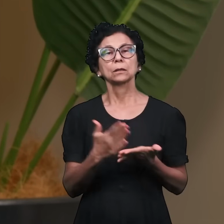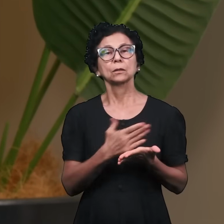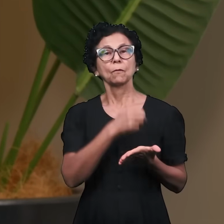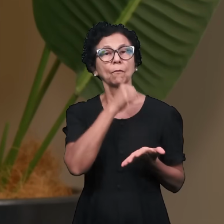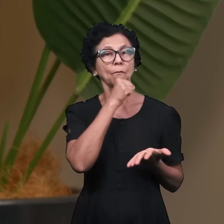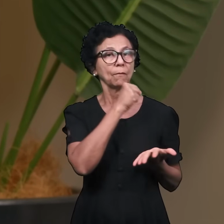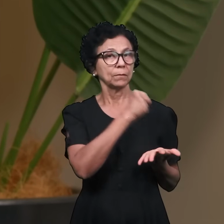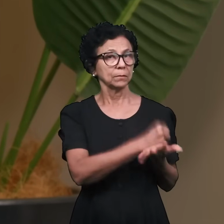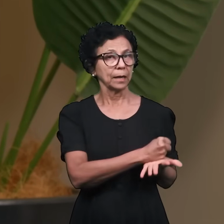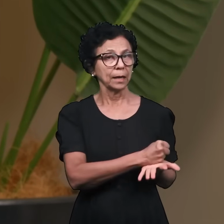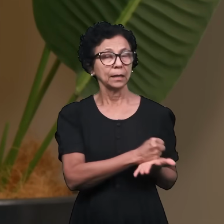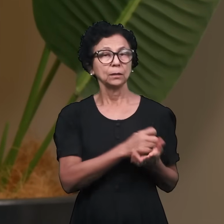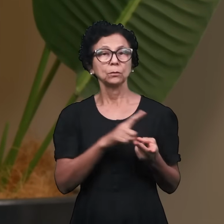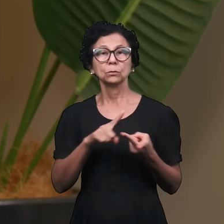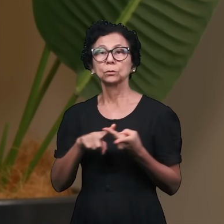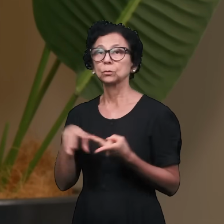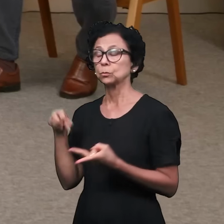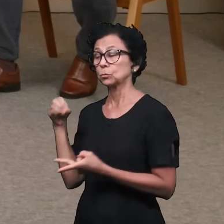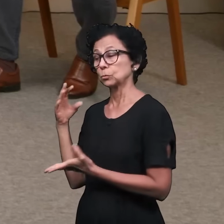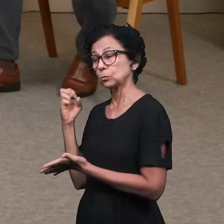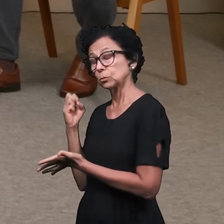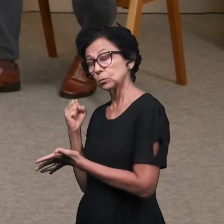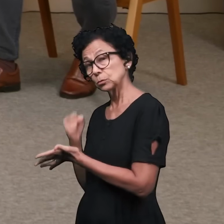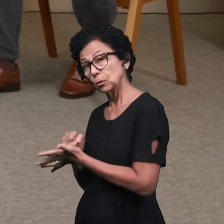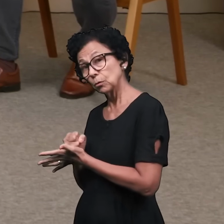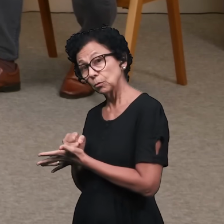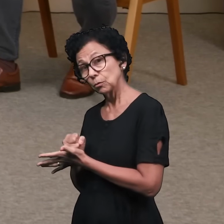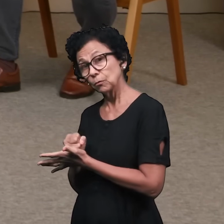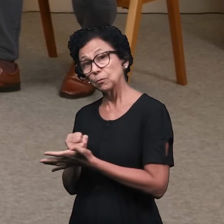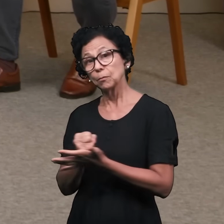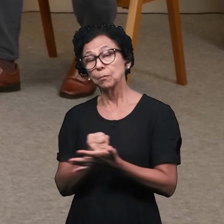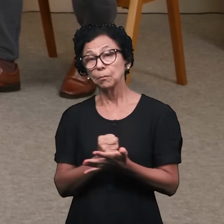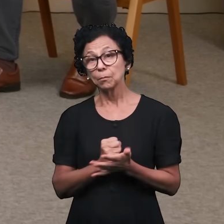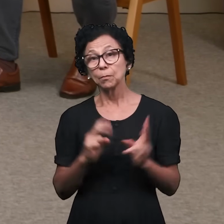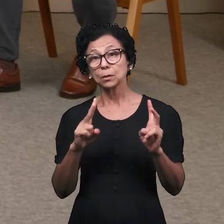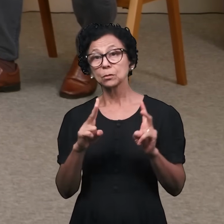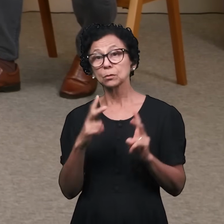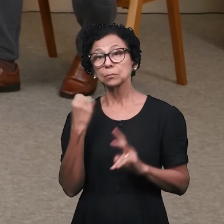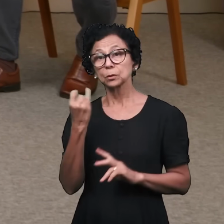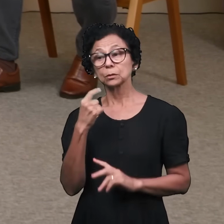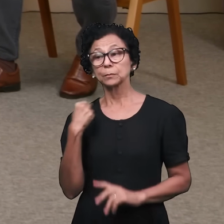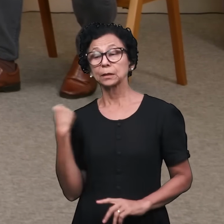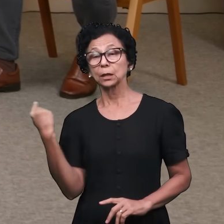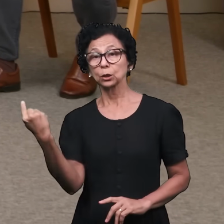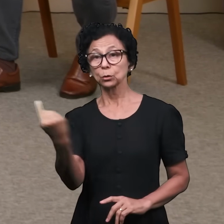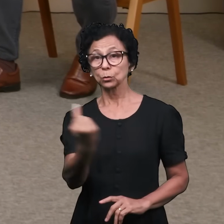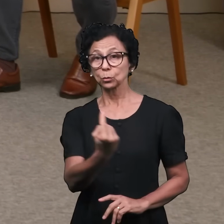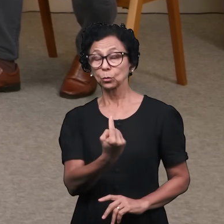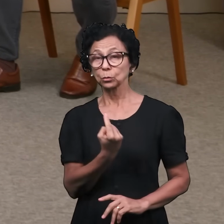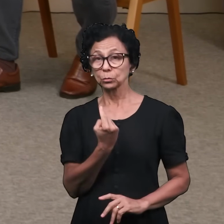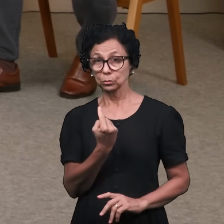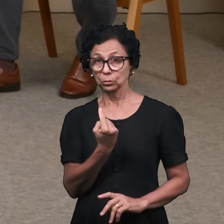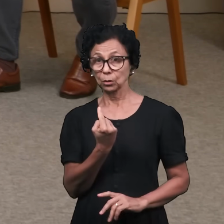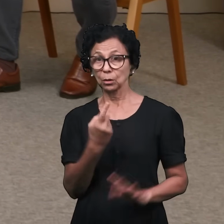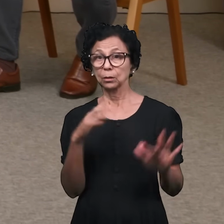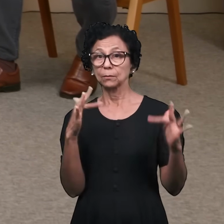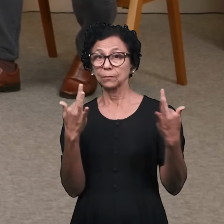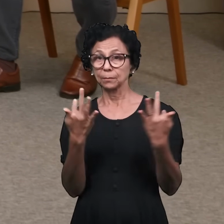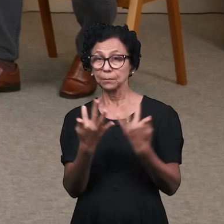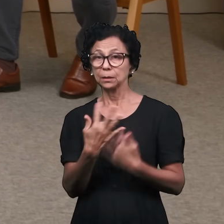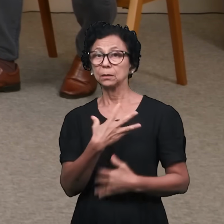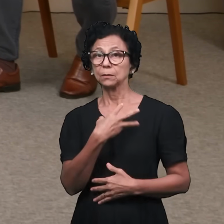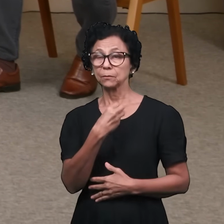Testamento, não só do Novo, mas é um assunto para todos nós, para todo o tempo, para toda a família e para os